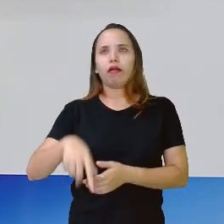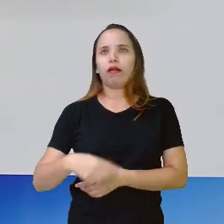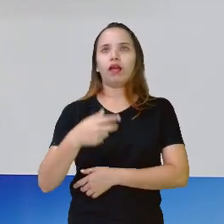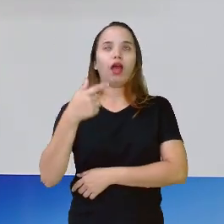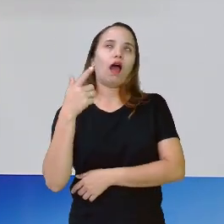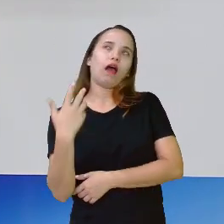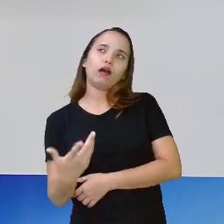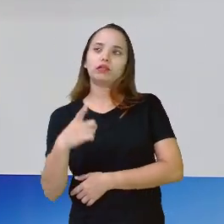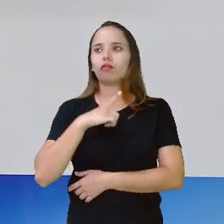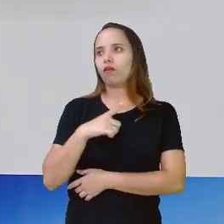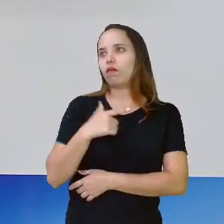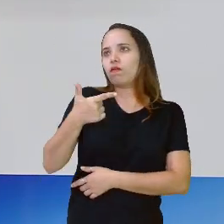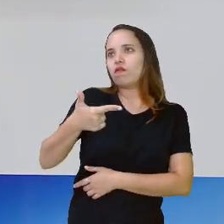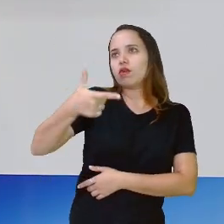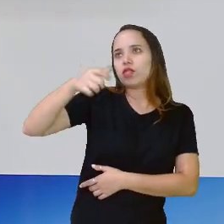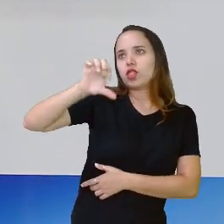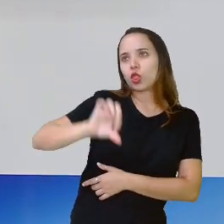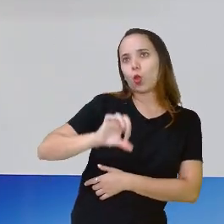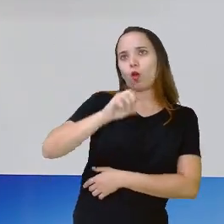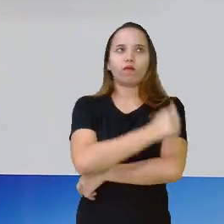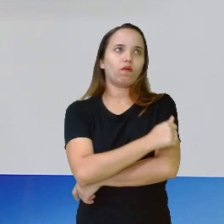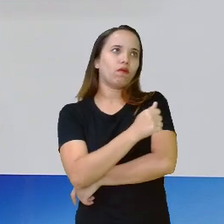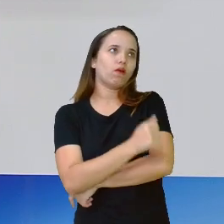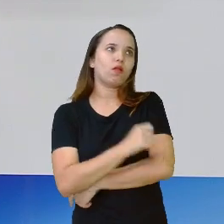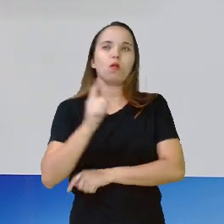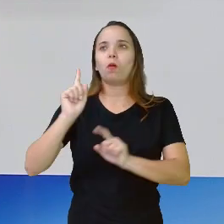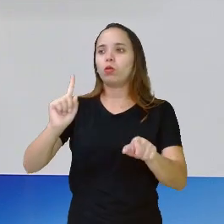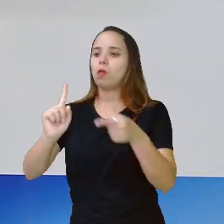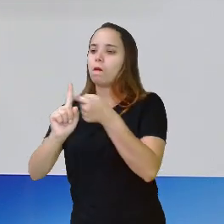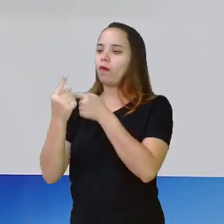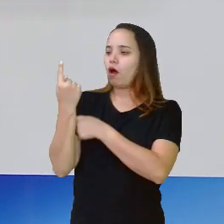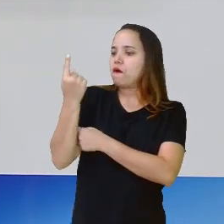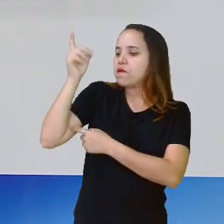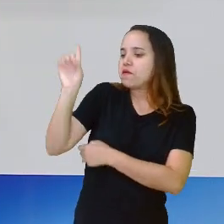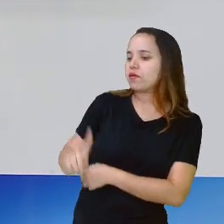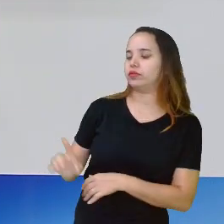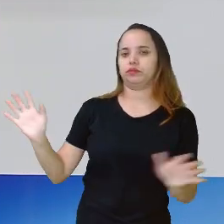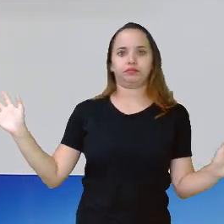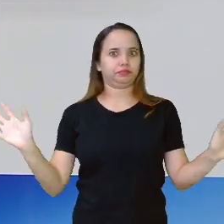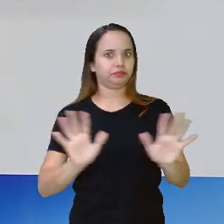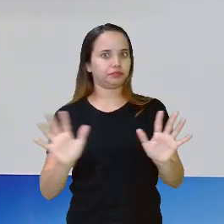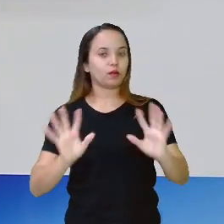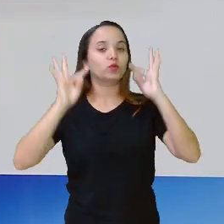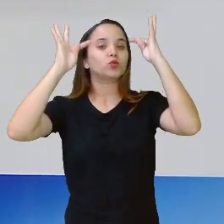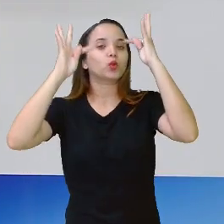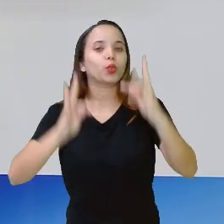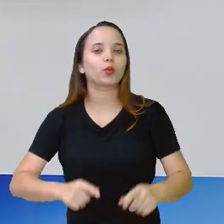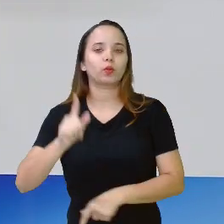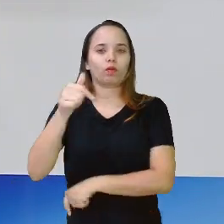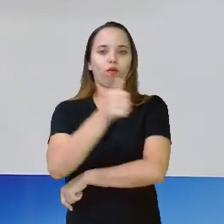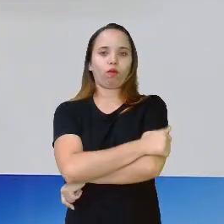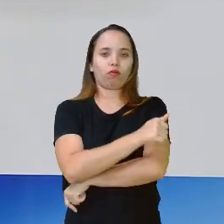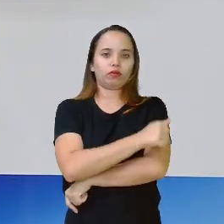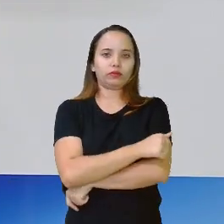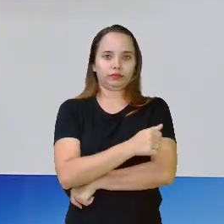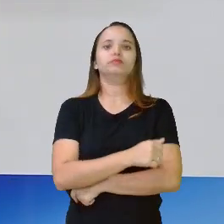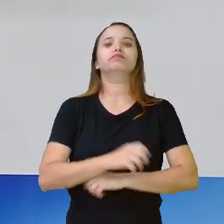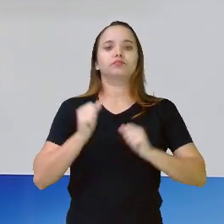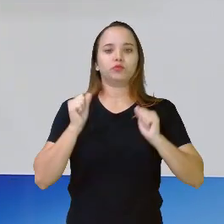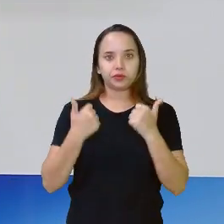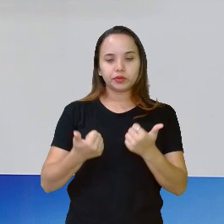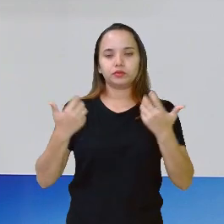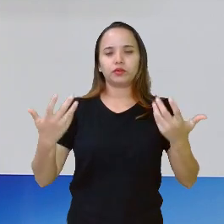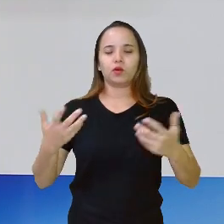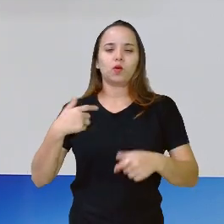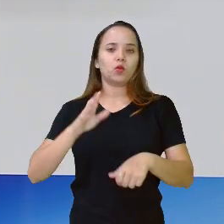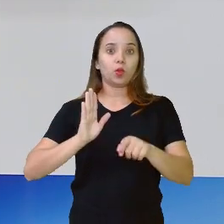São todos estudantes. Naquele momento que eu vou planejar minha aula, enquanto professor de sala regular, eu não